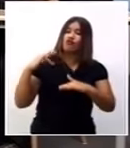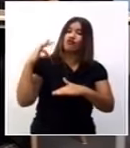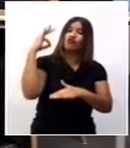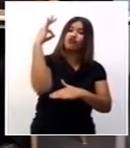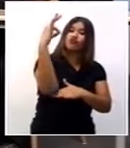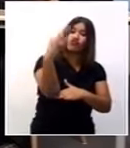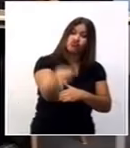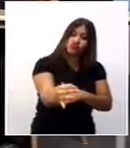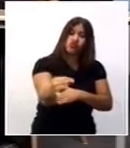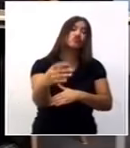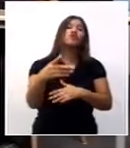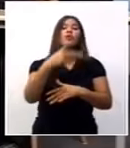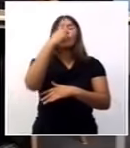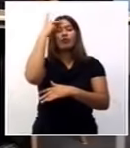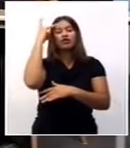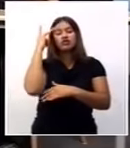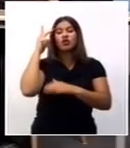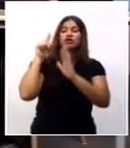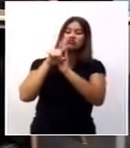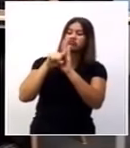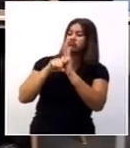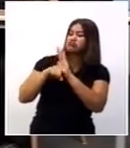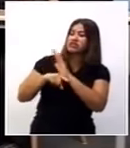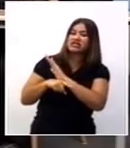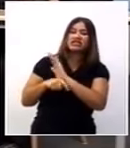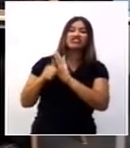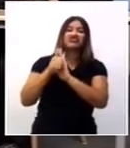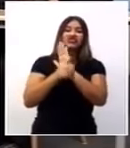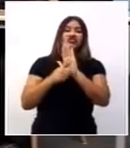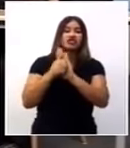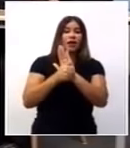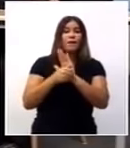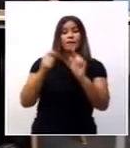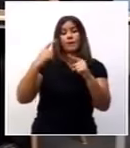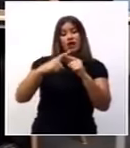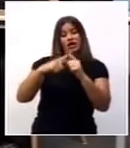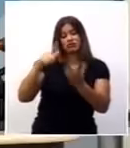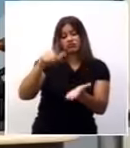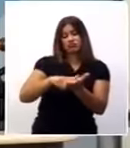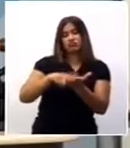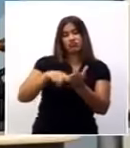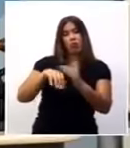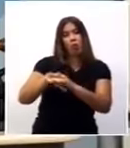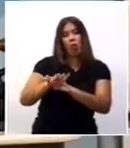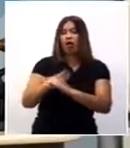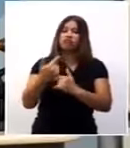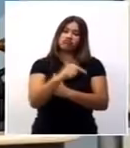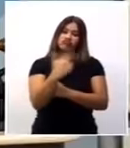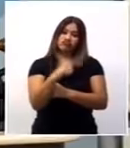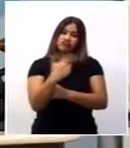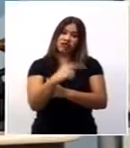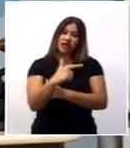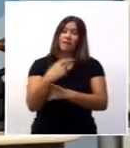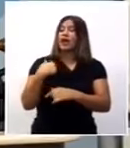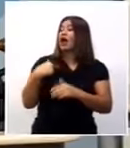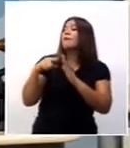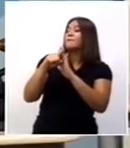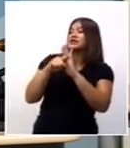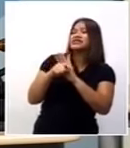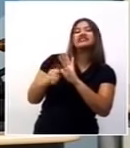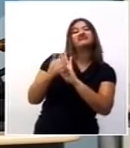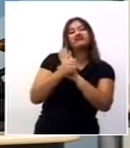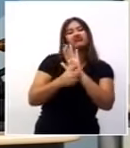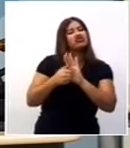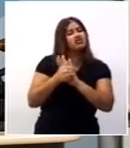você vai fazer pesquisa só com fotos digitais, porque não se tem mais elas impressas. Mas você vai fazer uma pesquisa de fonte histórica de fontes digitais.